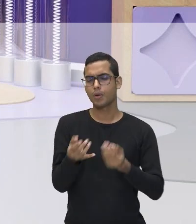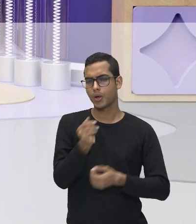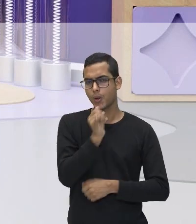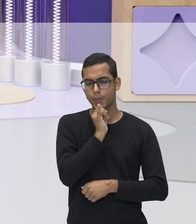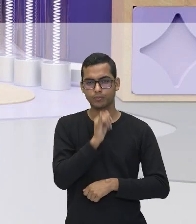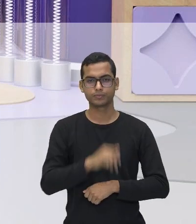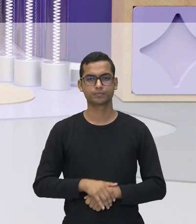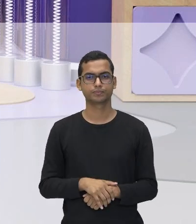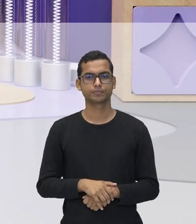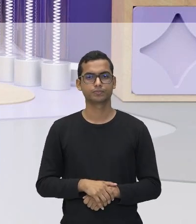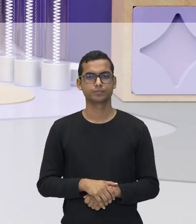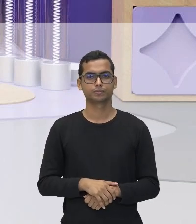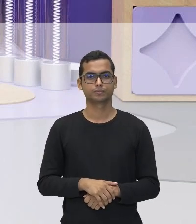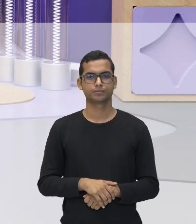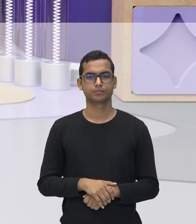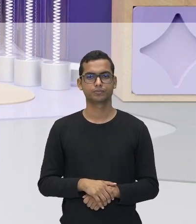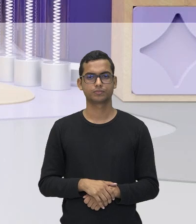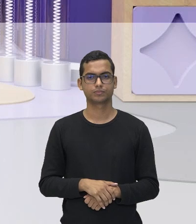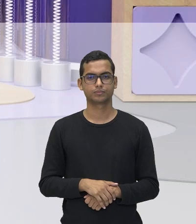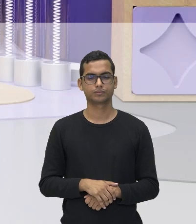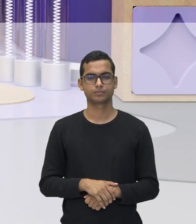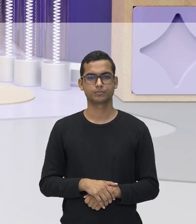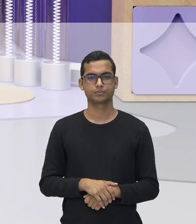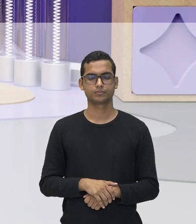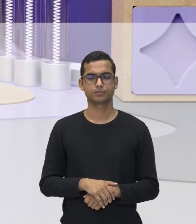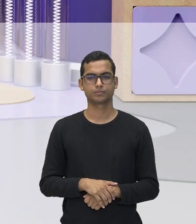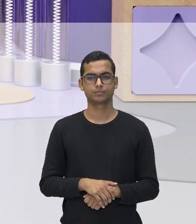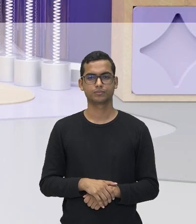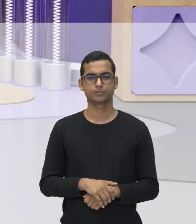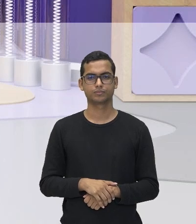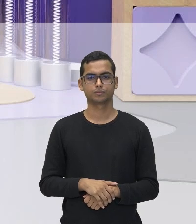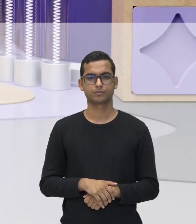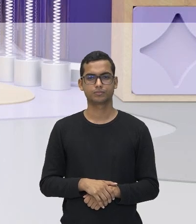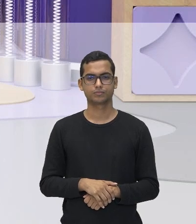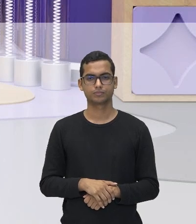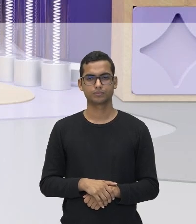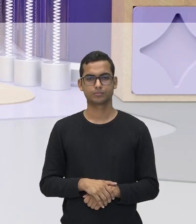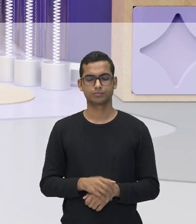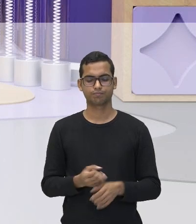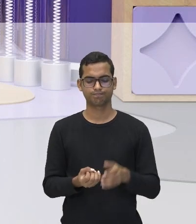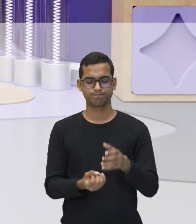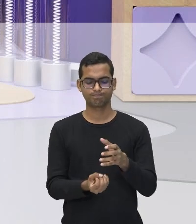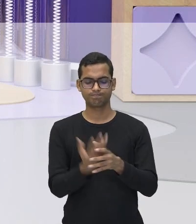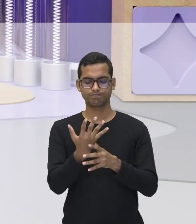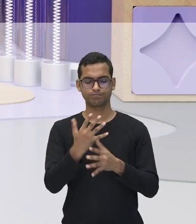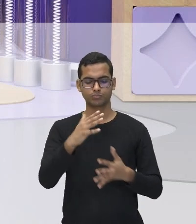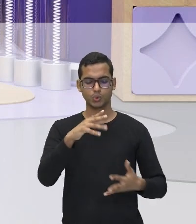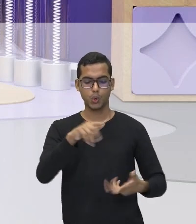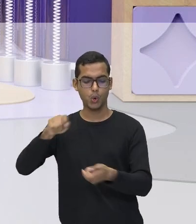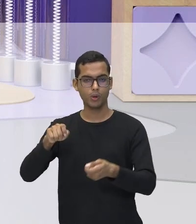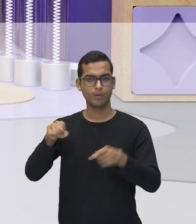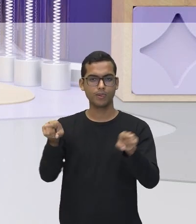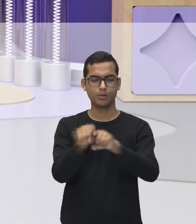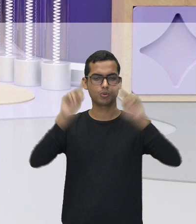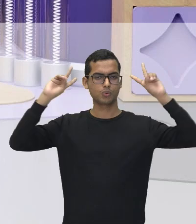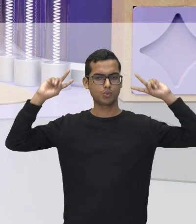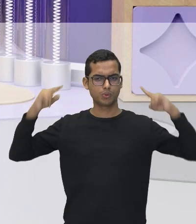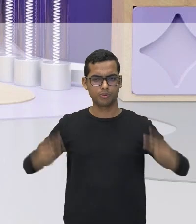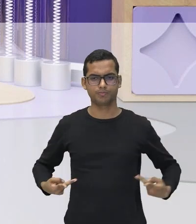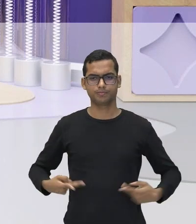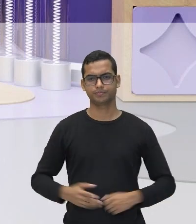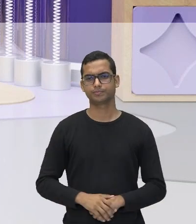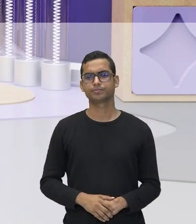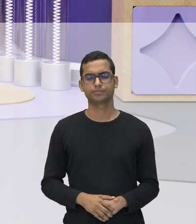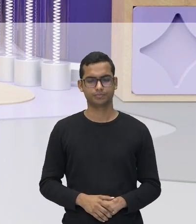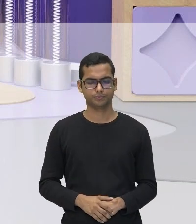na história do povo acerca da criação e da humanidade. Né? Aí nós temos a criação